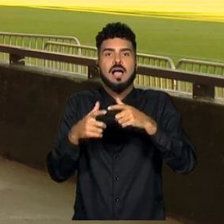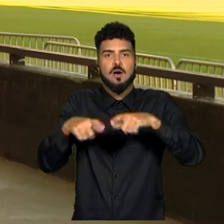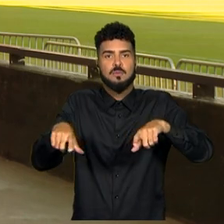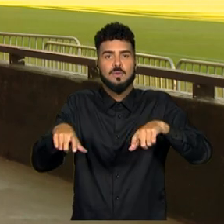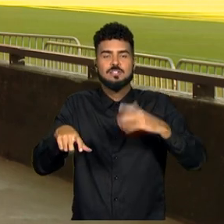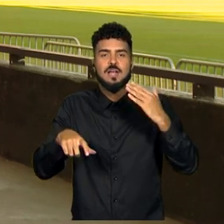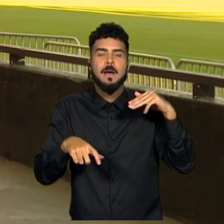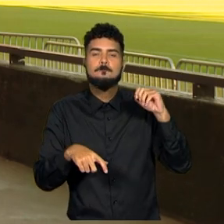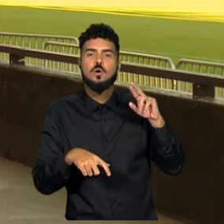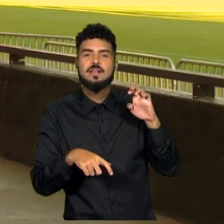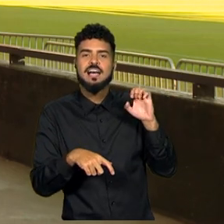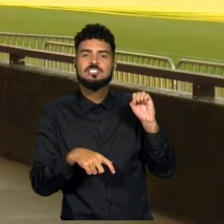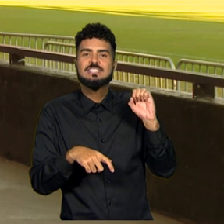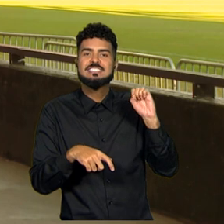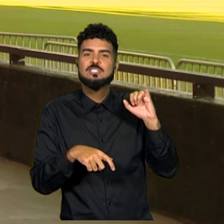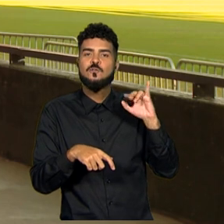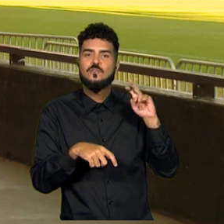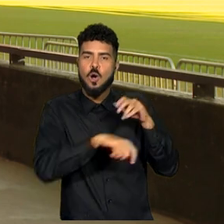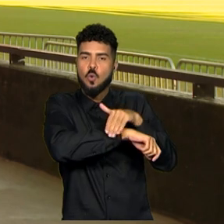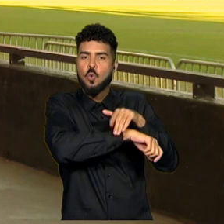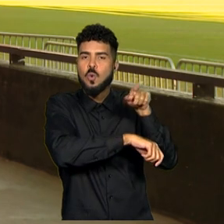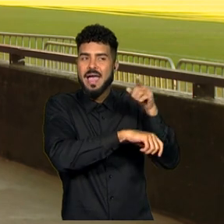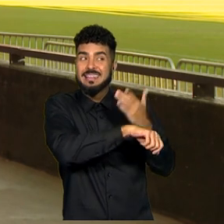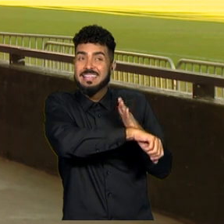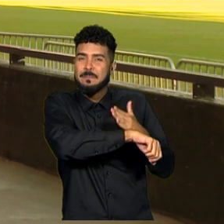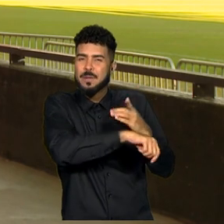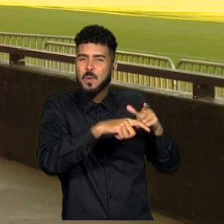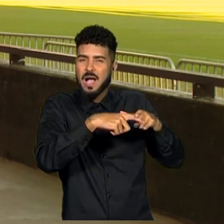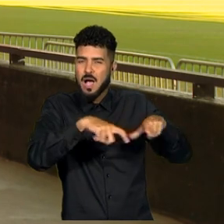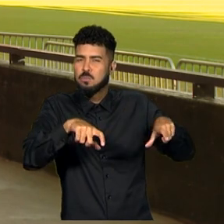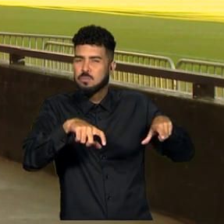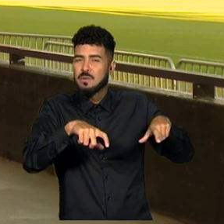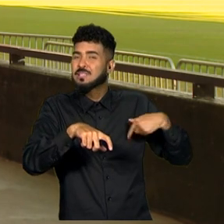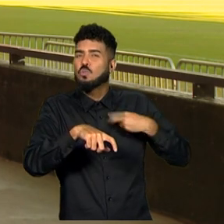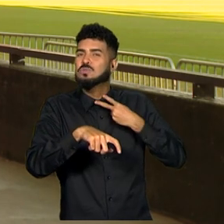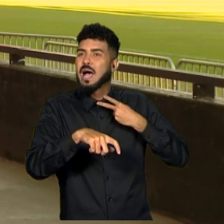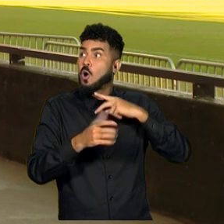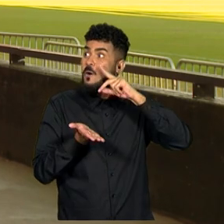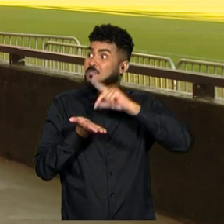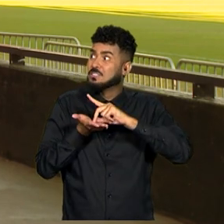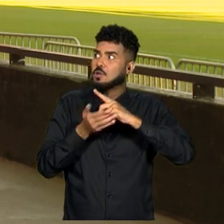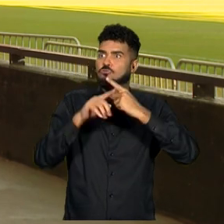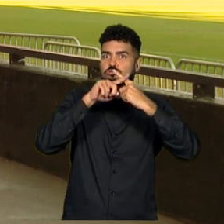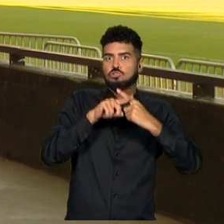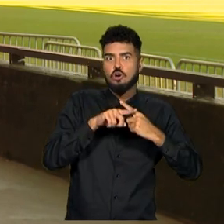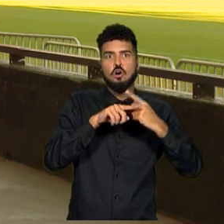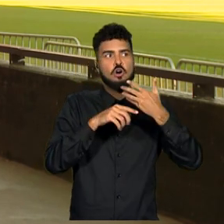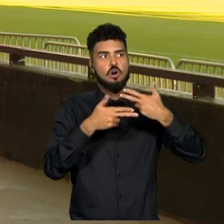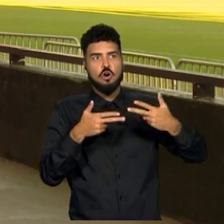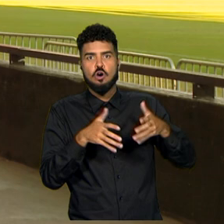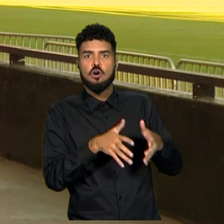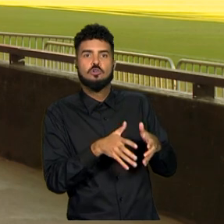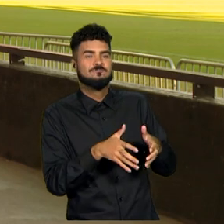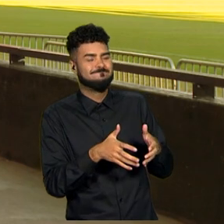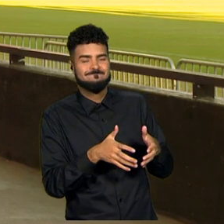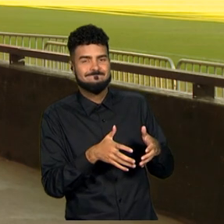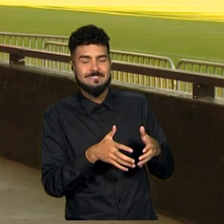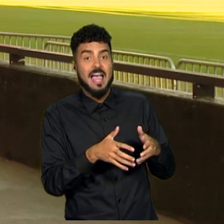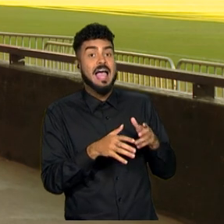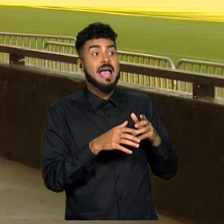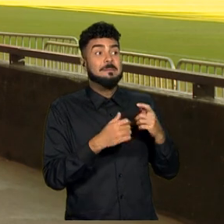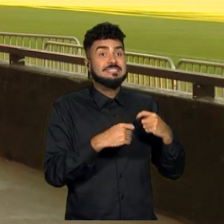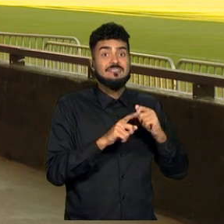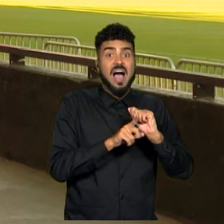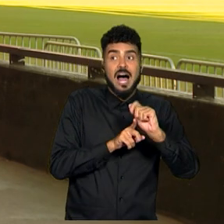Rua Moraes de Silva para treinamento. Não era um campo adequado para jogos do campeonato, da liga. Então ele